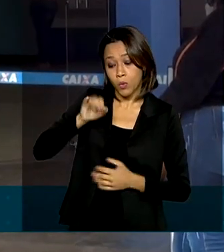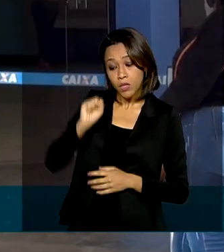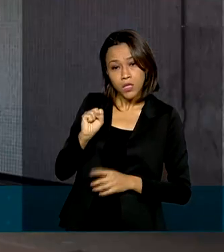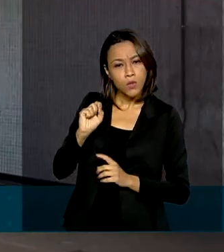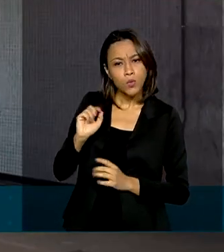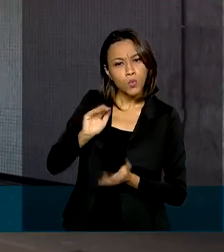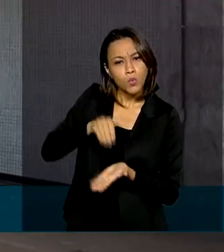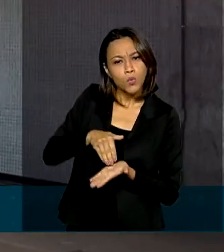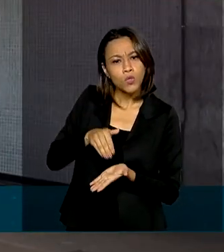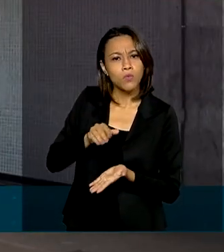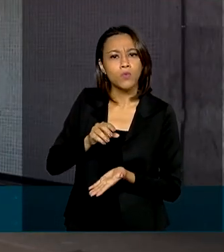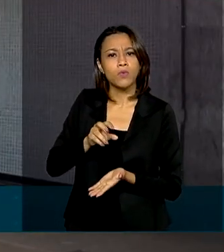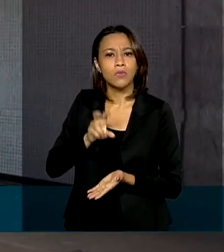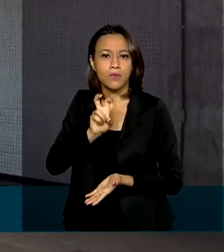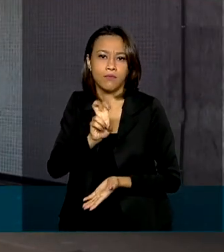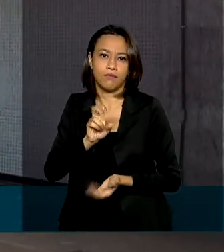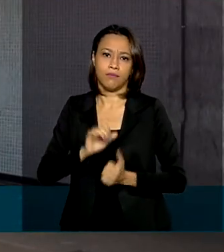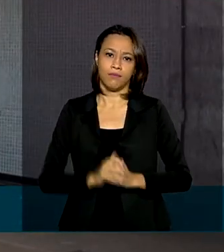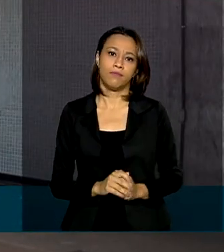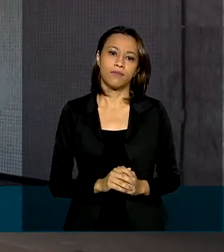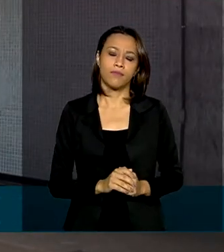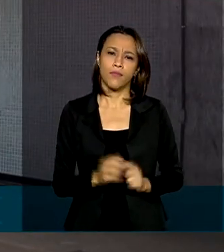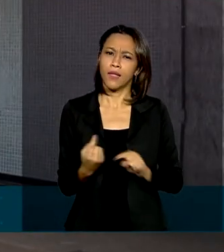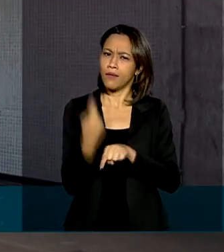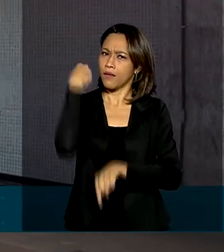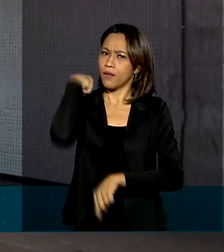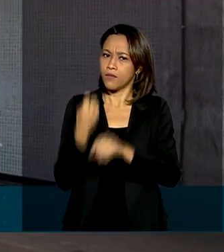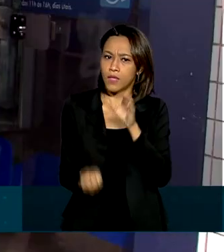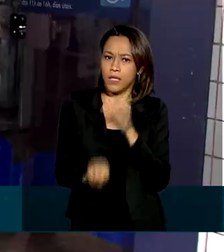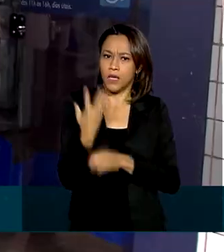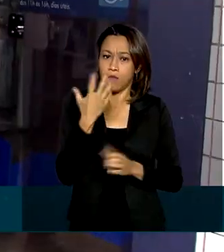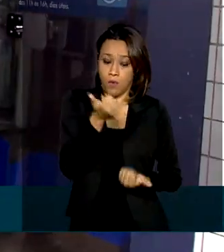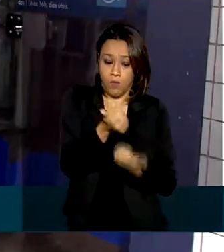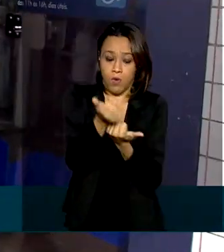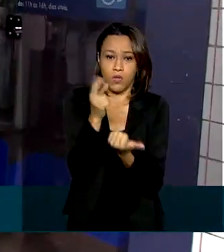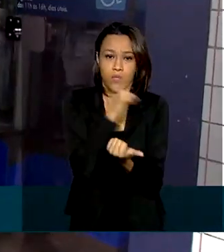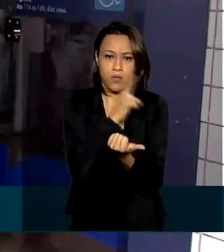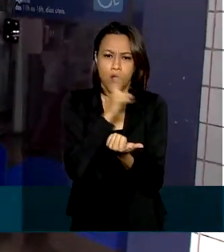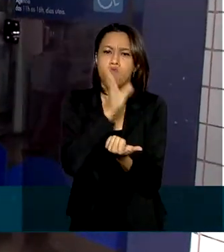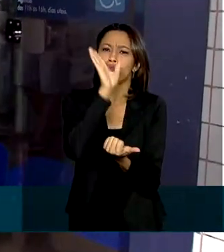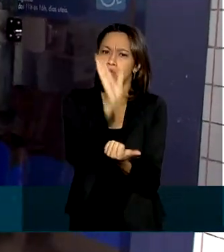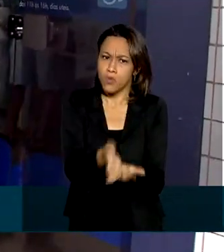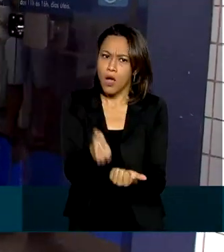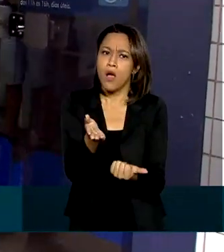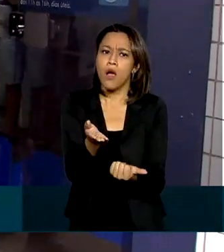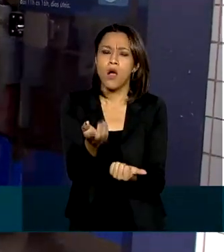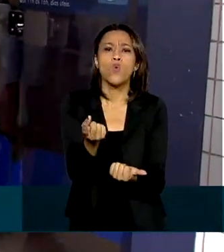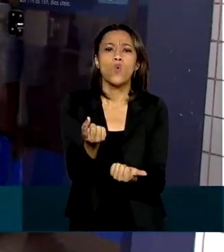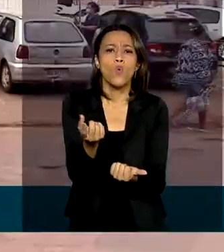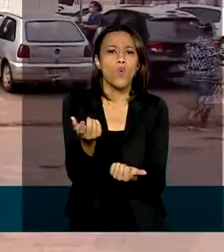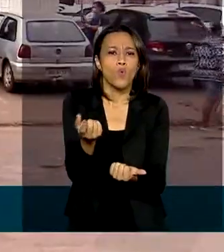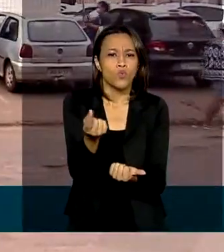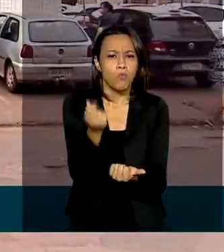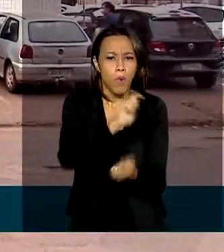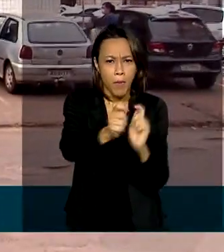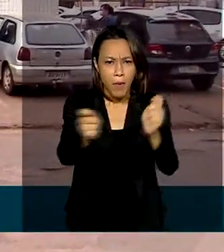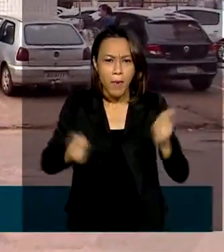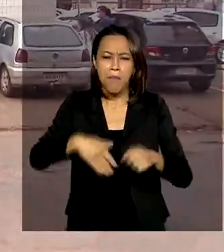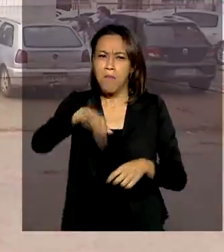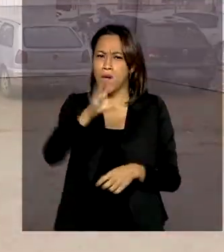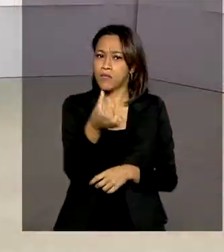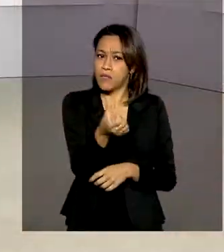social final 5 desde que foi criado o auxílio emergencial já chegou ao bolso de mais de